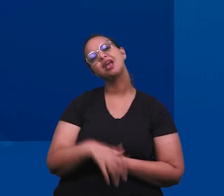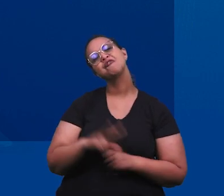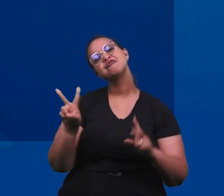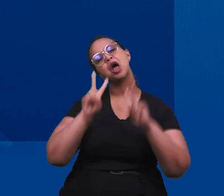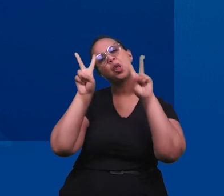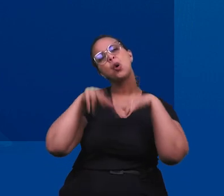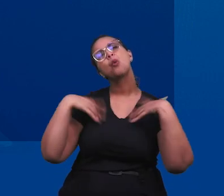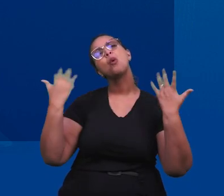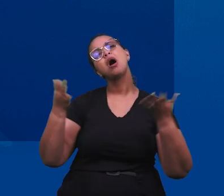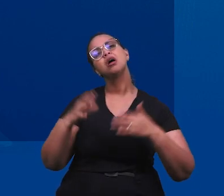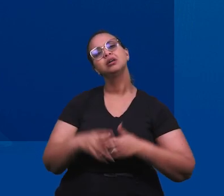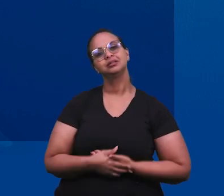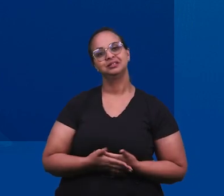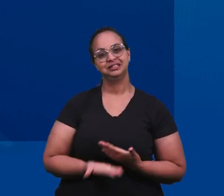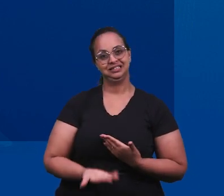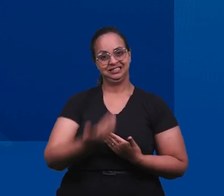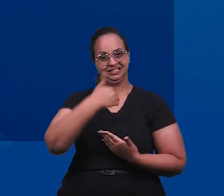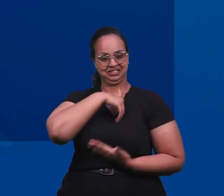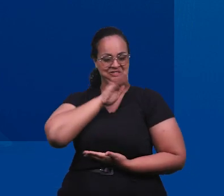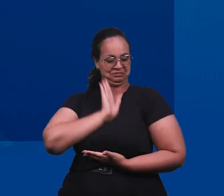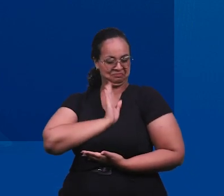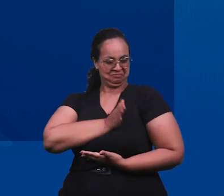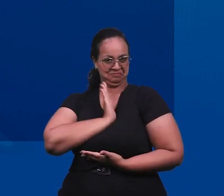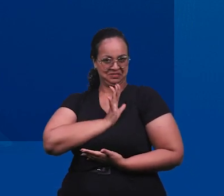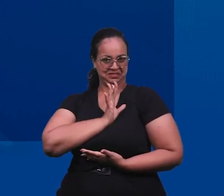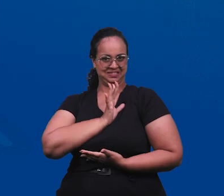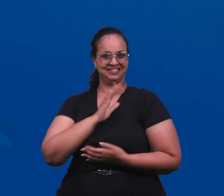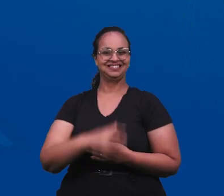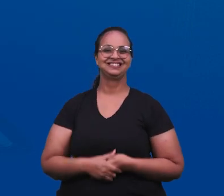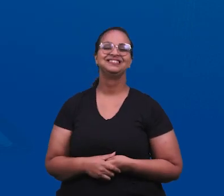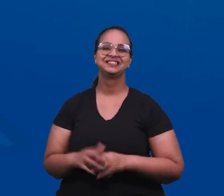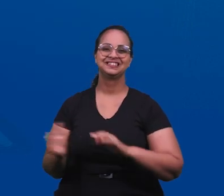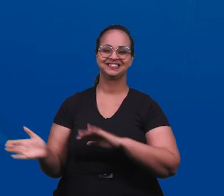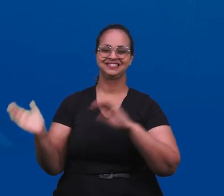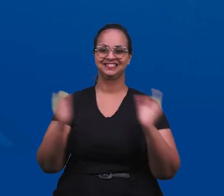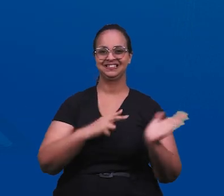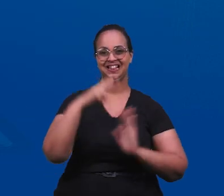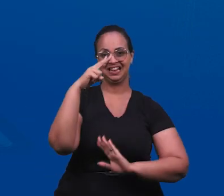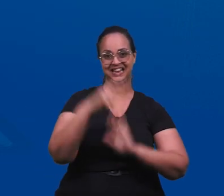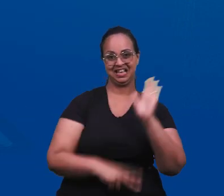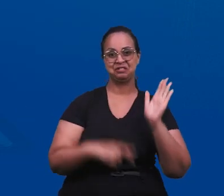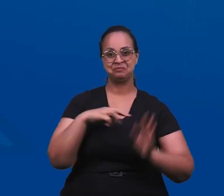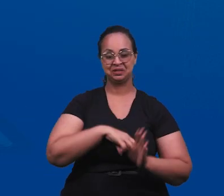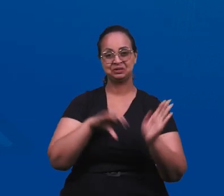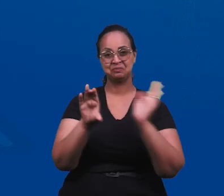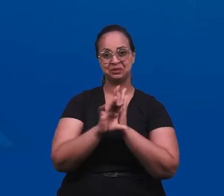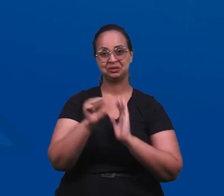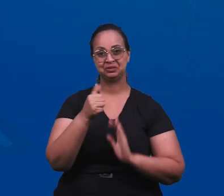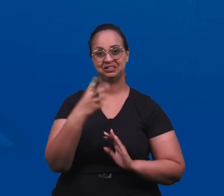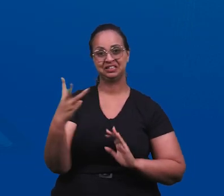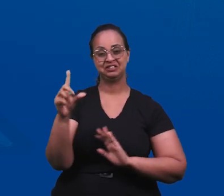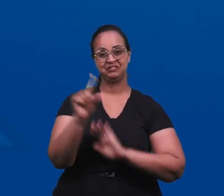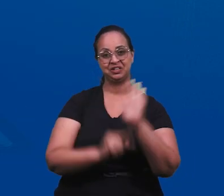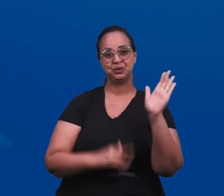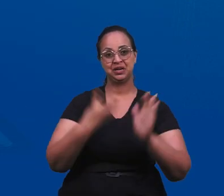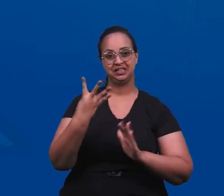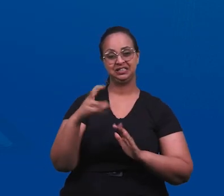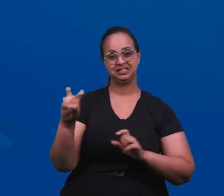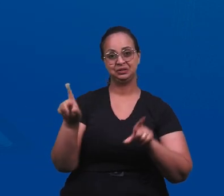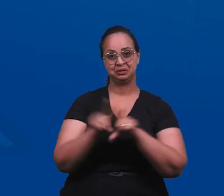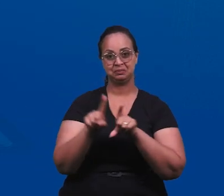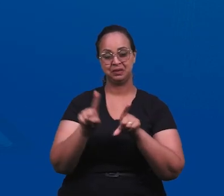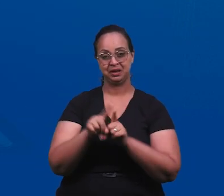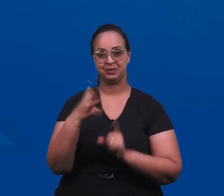grande valor? Guarda no nosso coração. Lendo Mateus, capítulo 13, verso